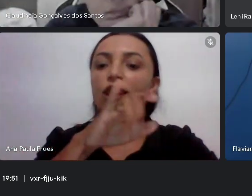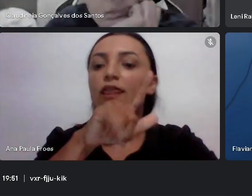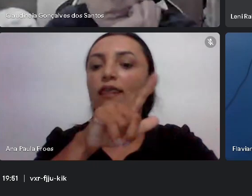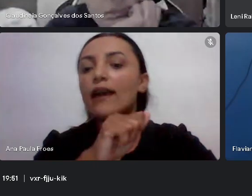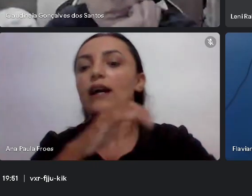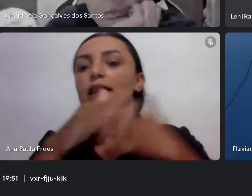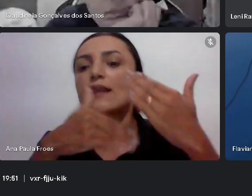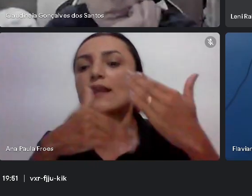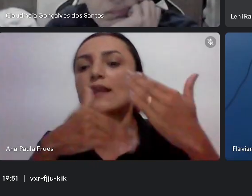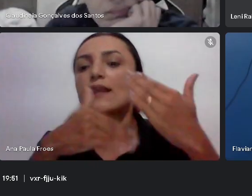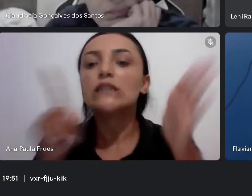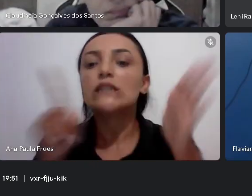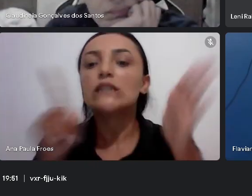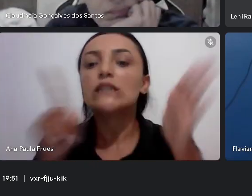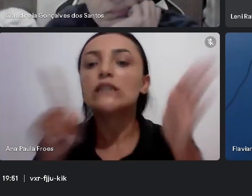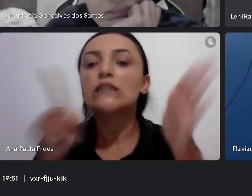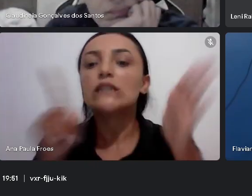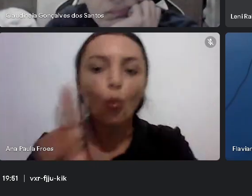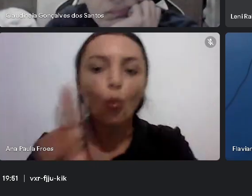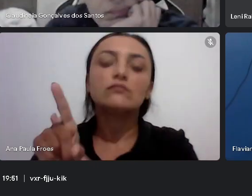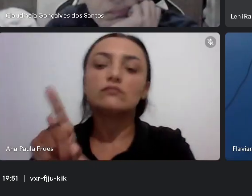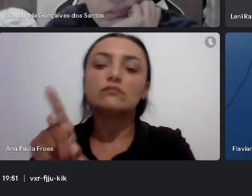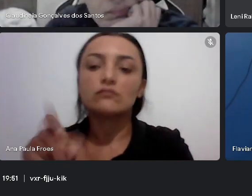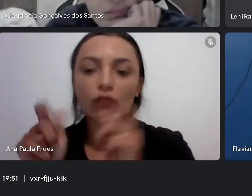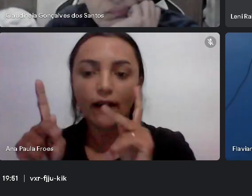Pode ficar à vontade, Léo.